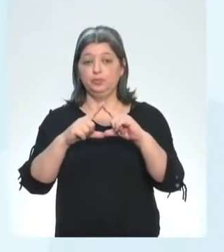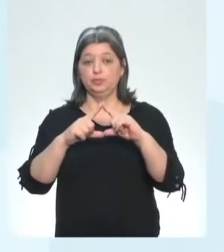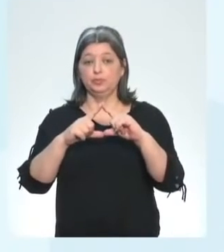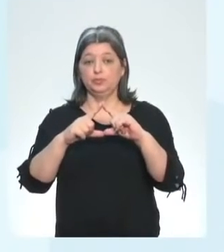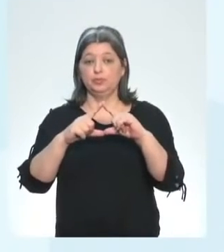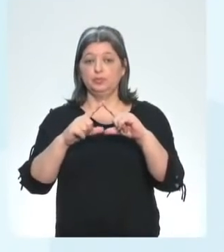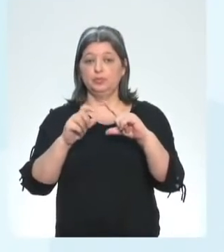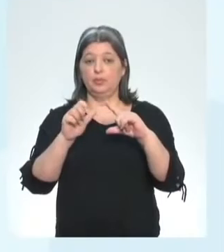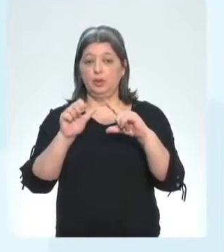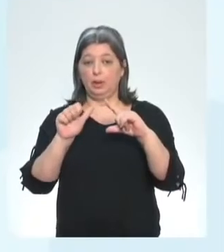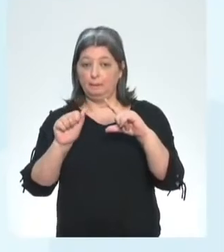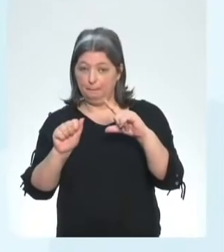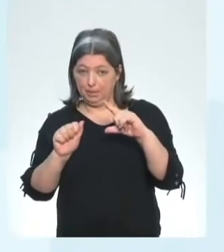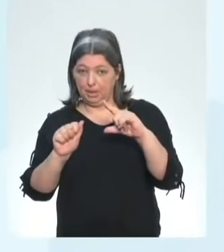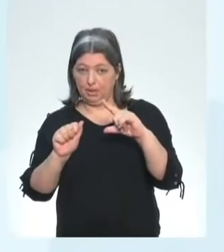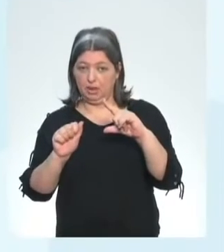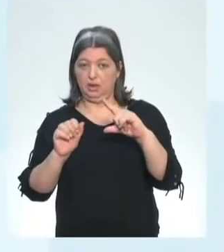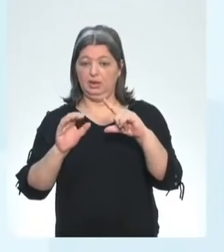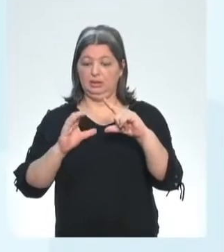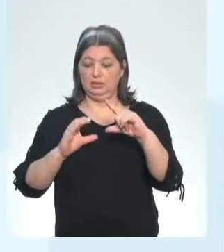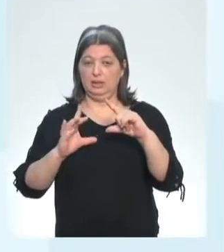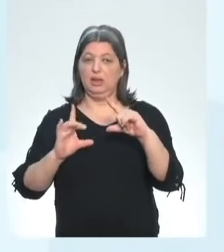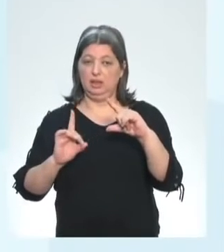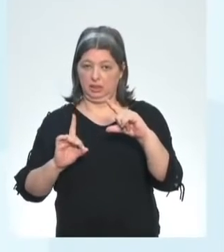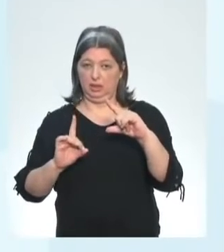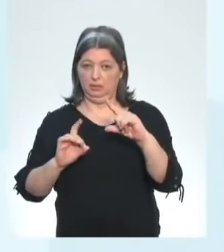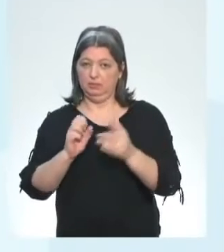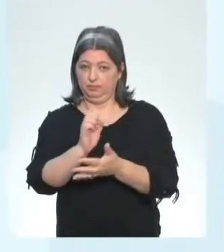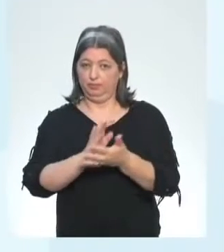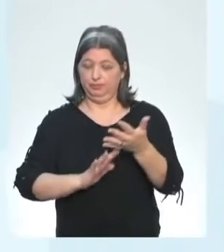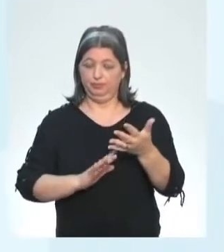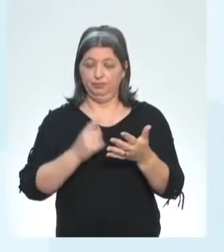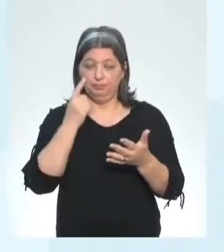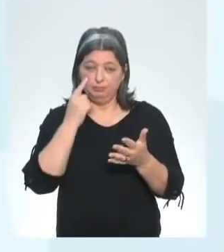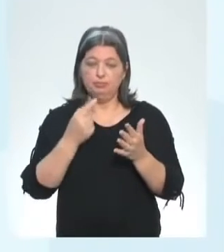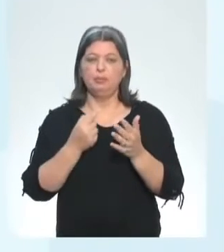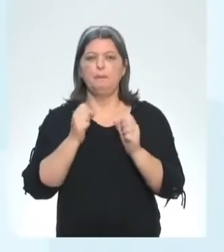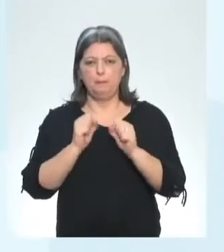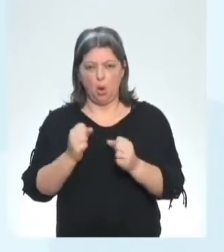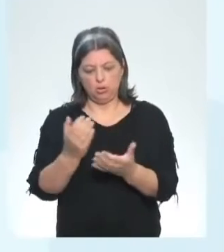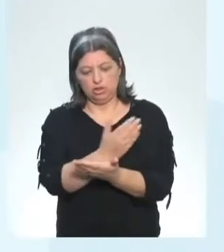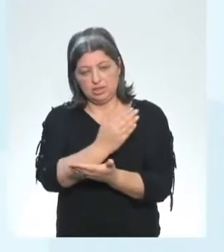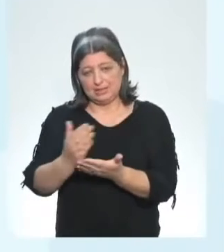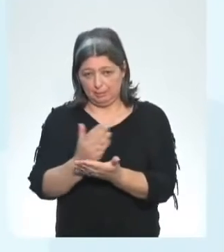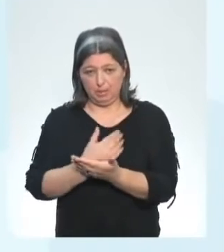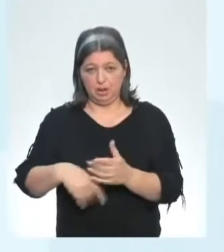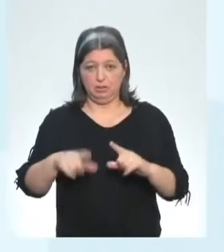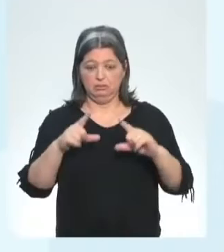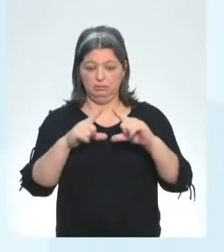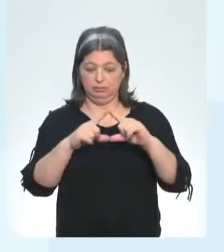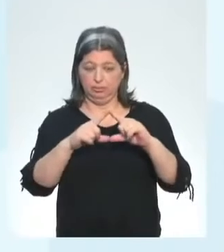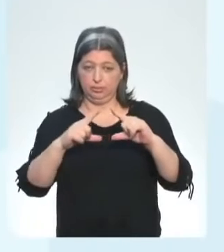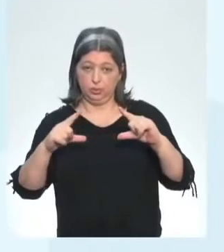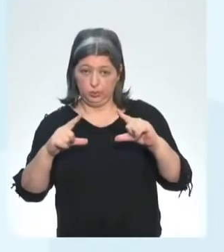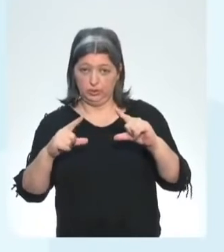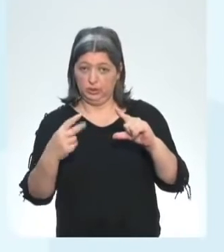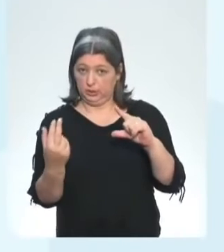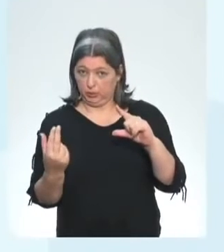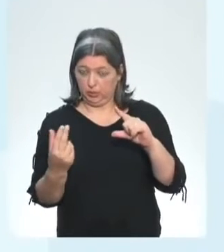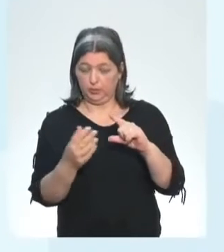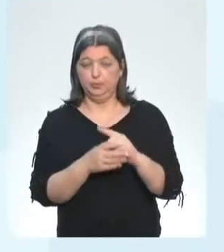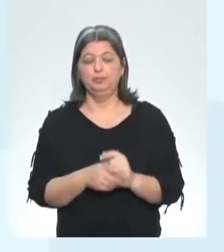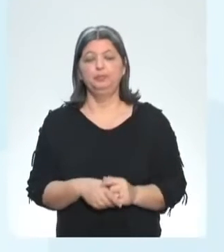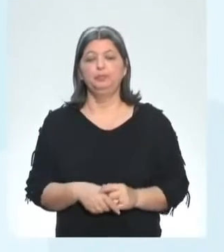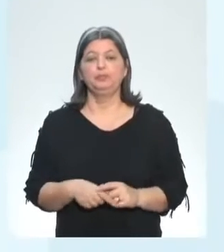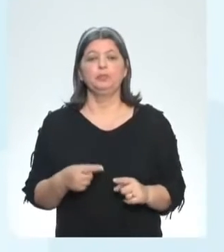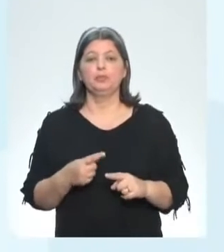paralelo a CD. O exercício está dizendo isso. Então, você pode separar esses triângulos aí em dois semelhantes. Para